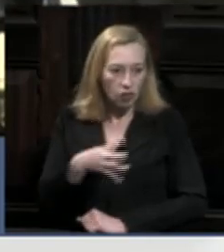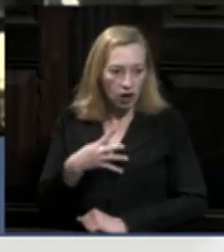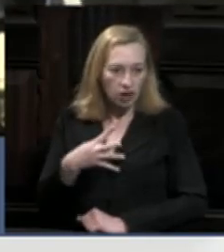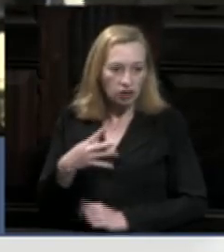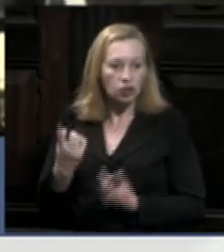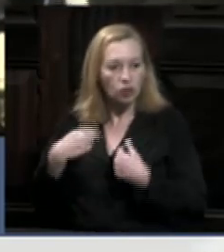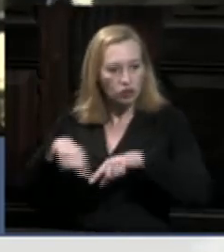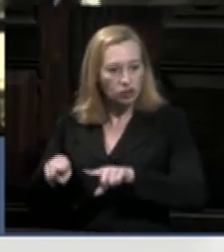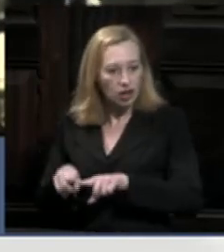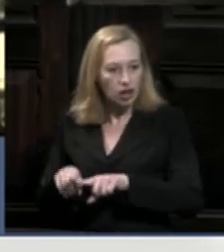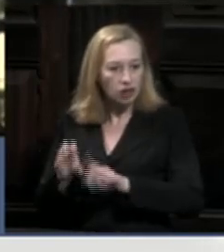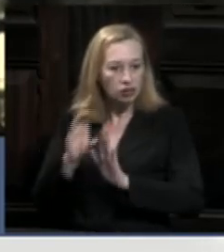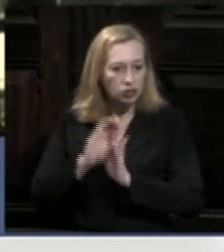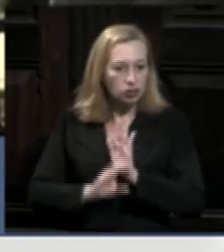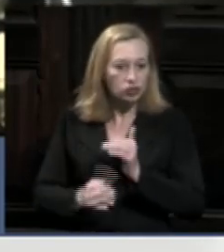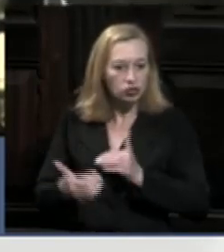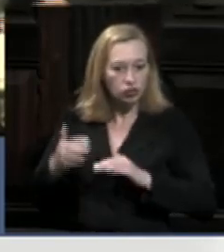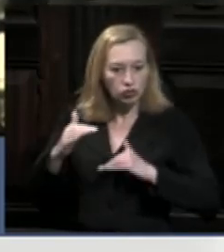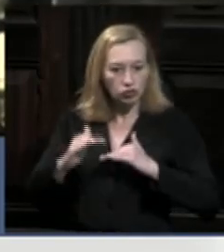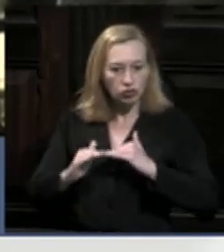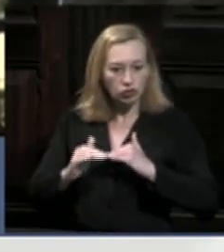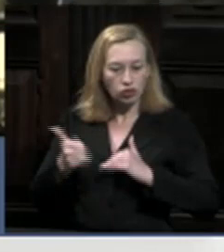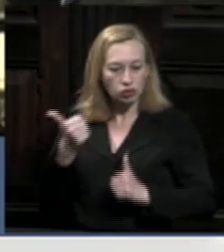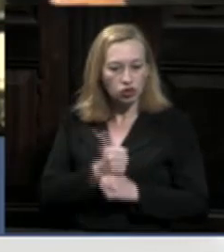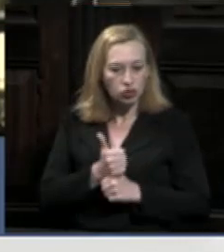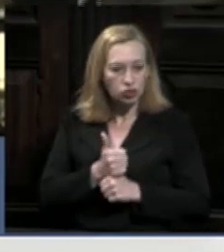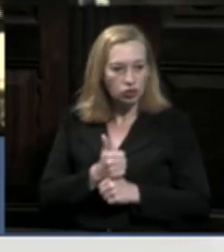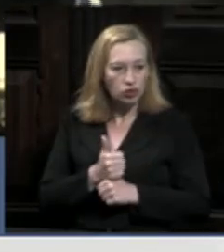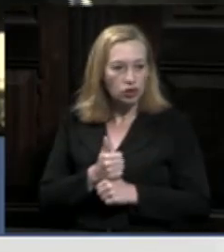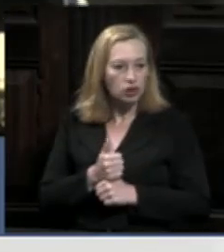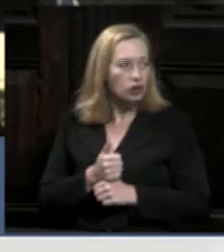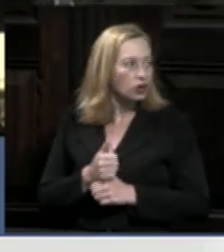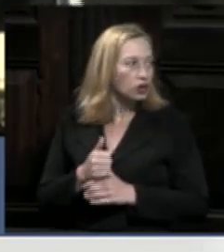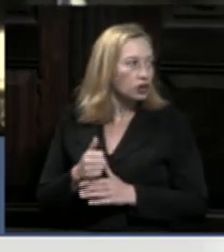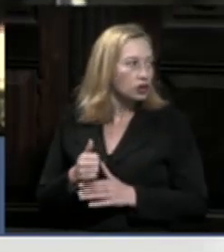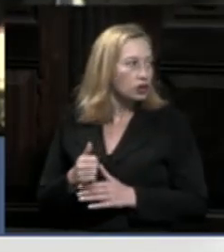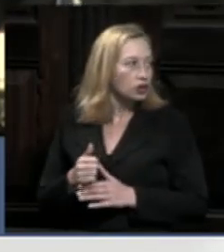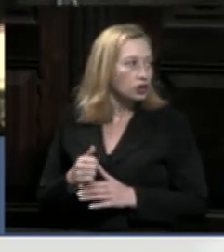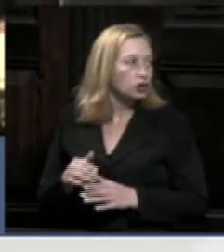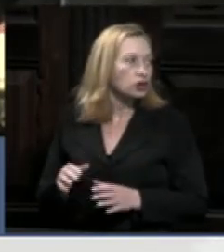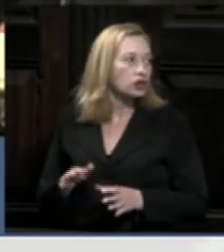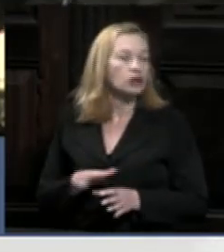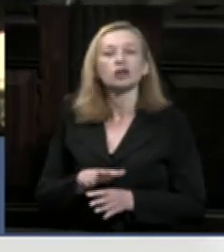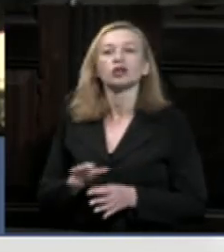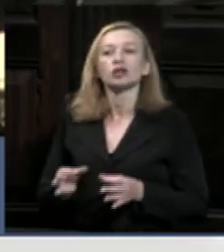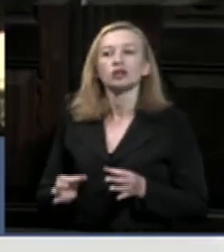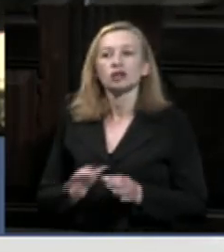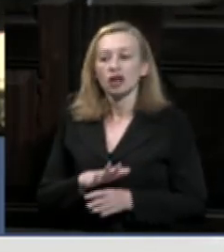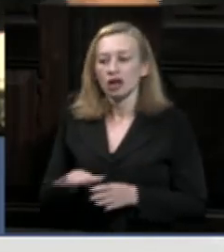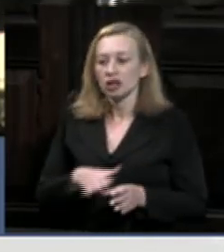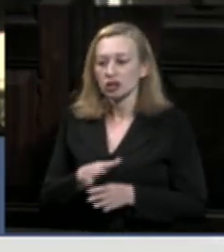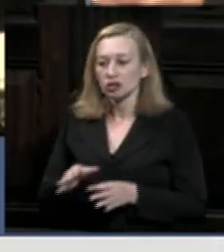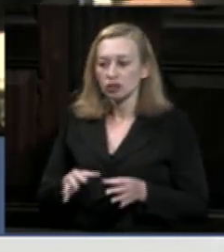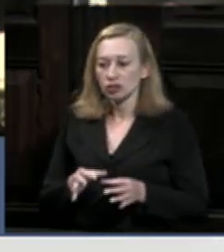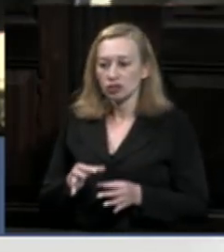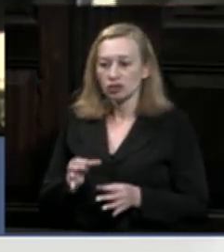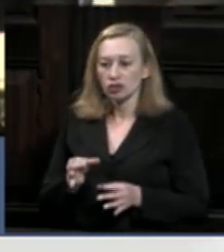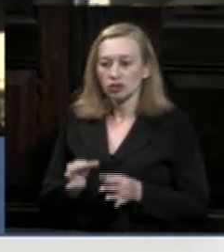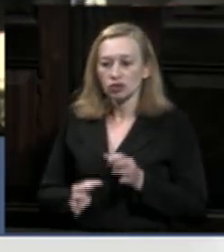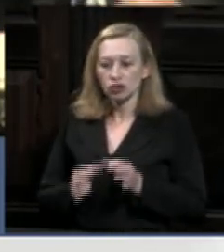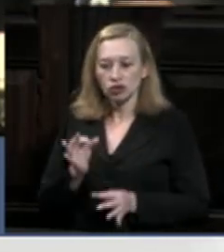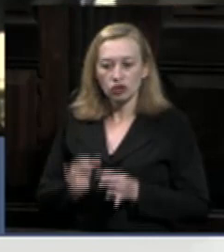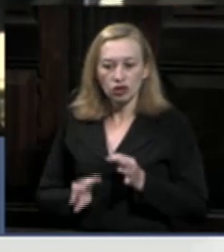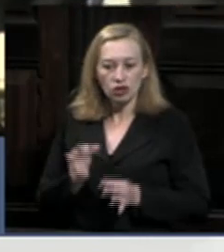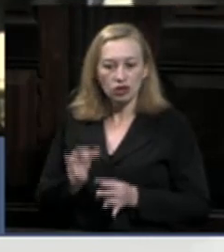elementos de um substitutivo dia do casal namorava o objetivo da comissão da condição justiça com várias combinações preconceito de raça cor e religião